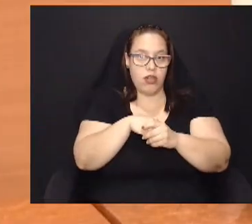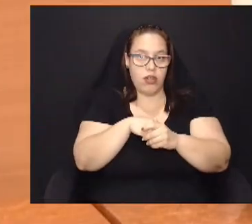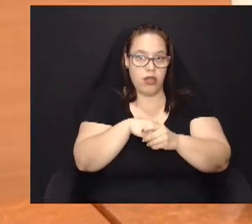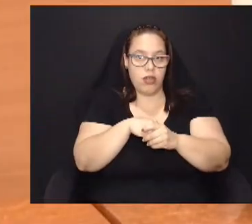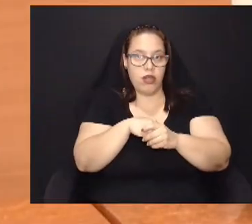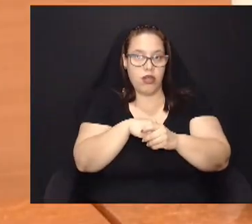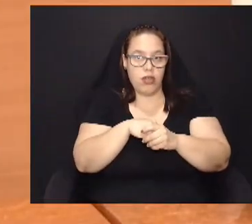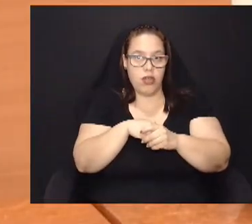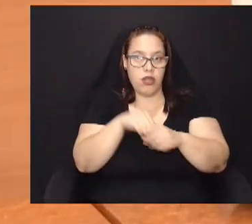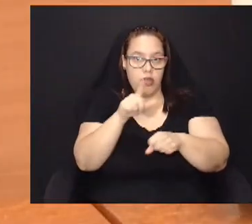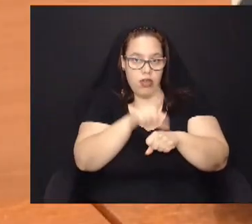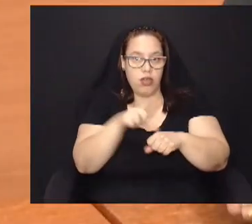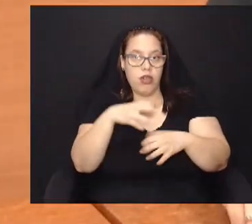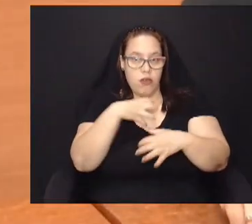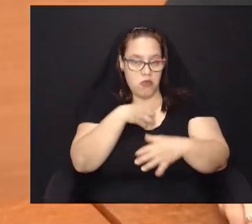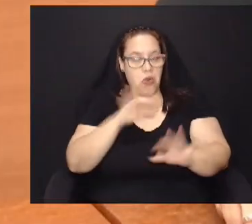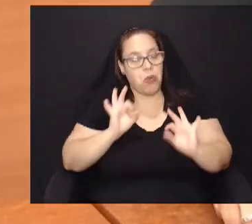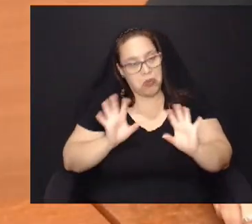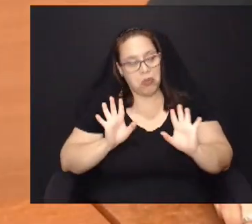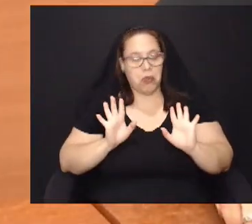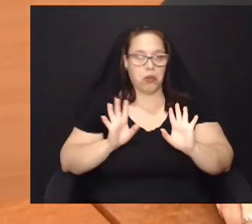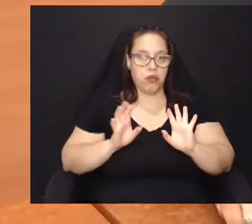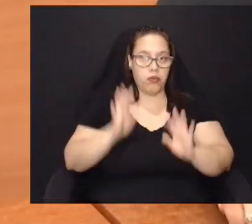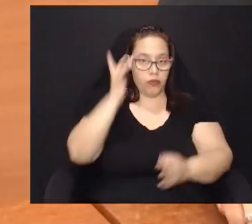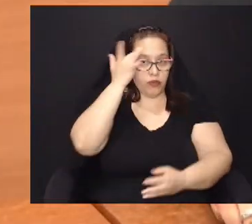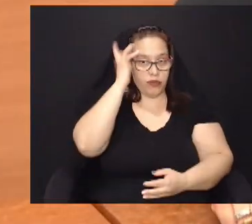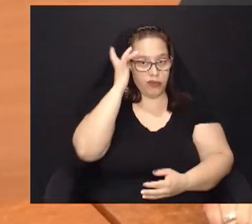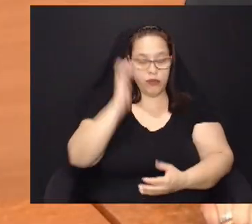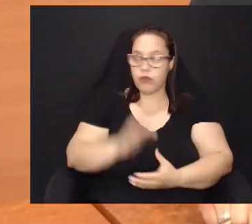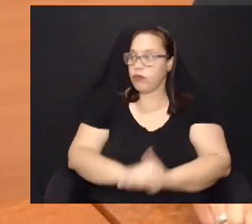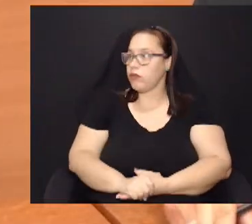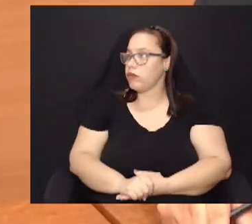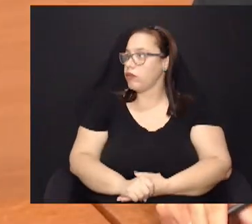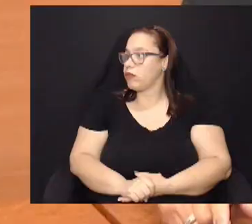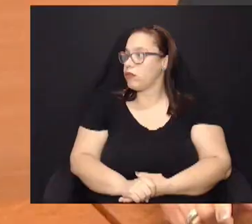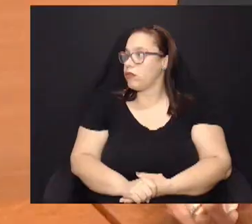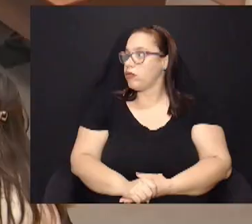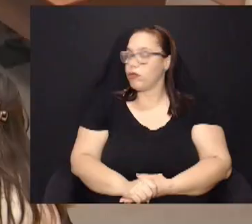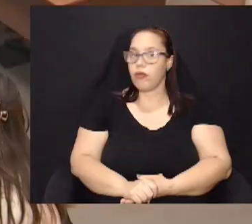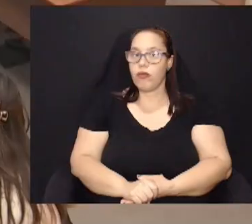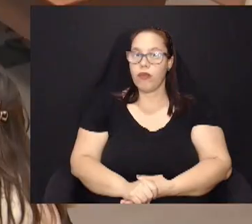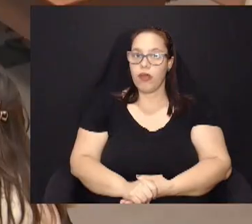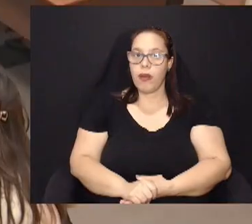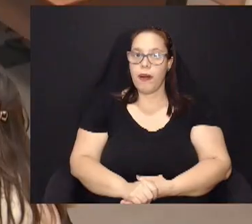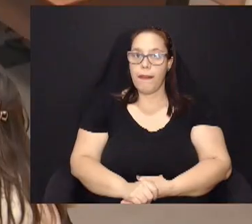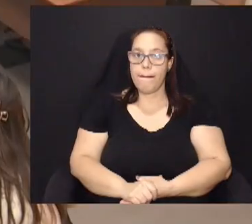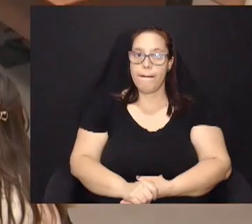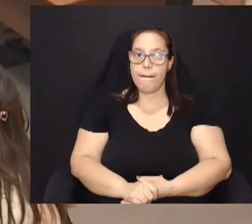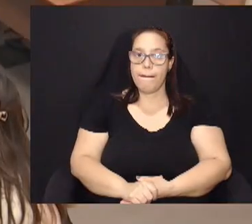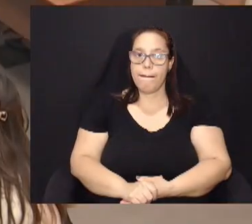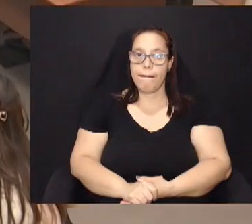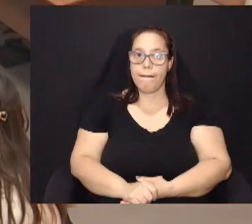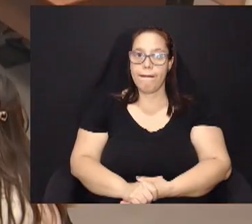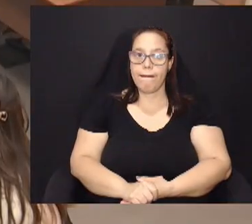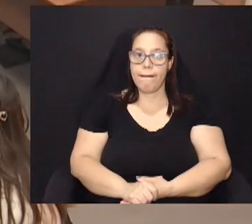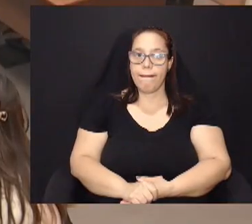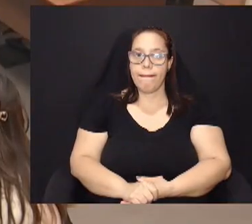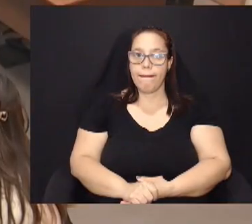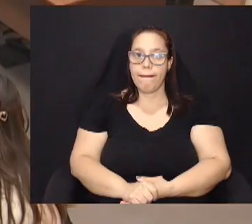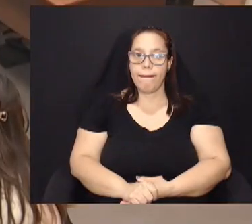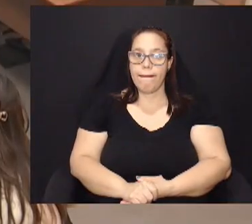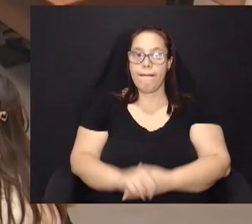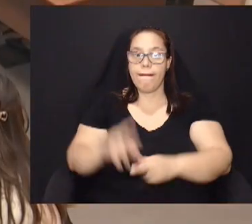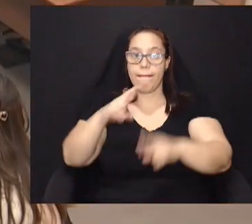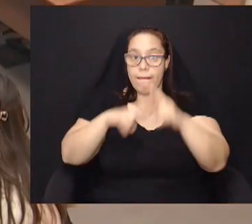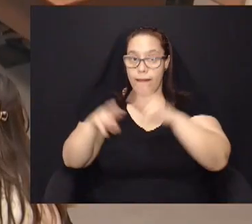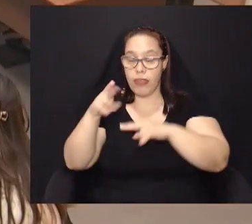É um bom senso, né? Então, acho que é isso. Obrigada. Pessoal, Fala no microfone, tá gravado. É que a fiscalização que